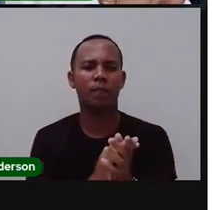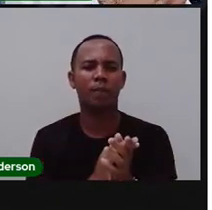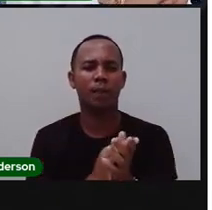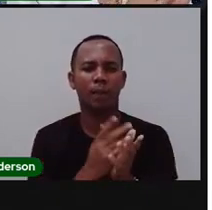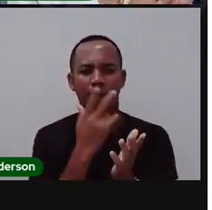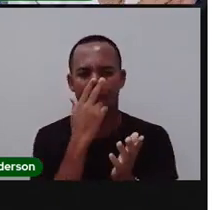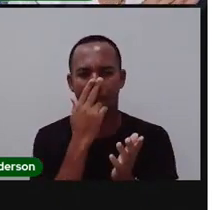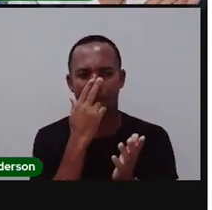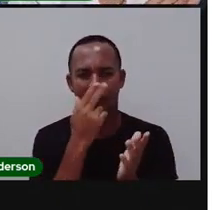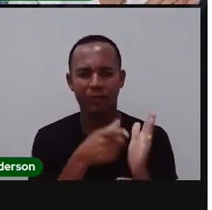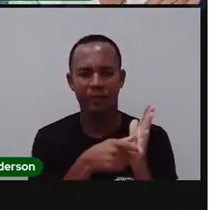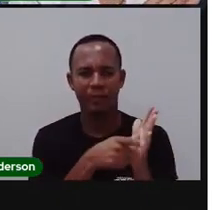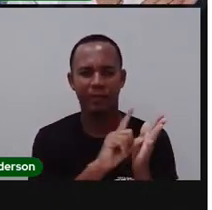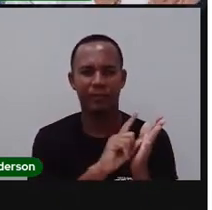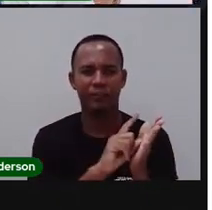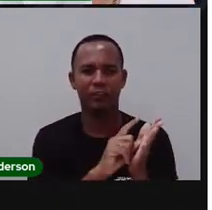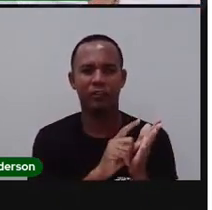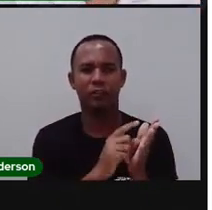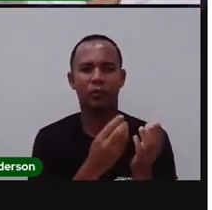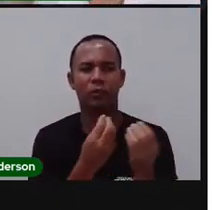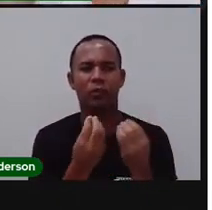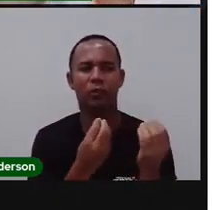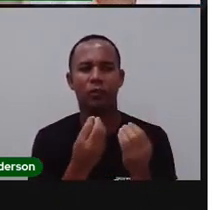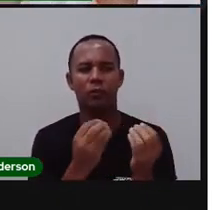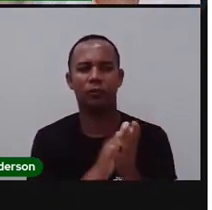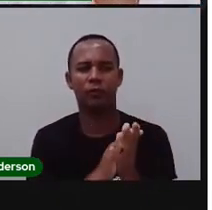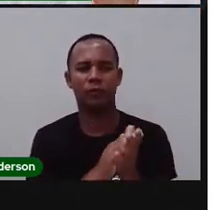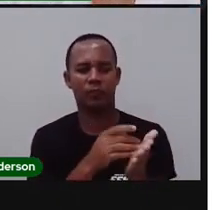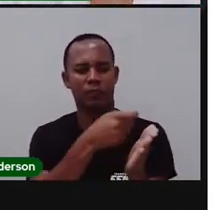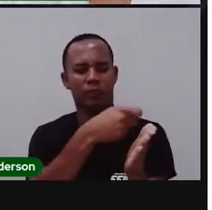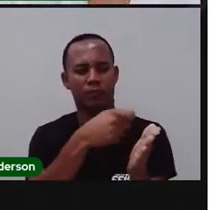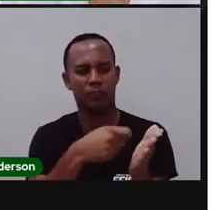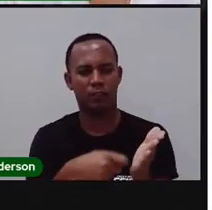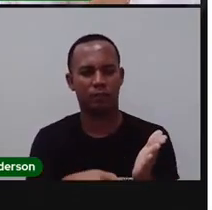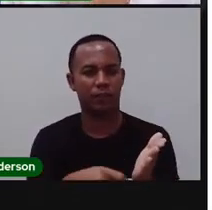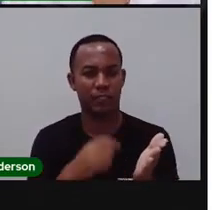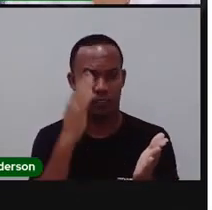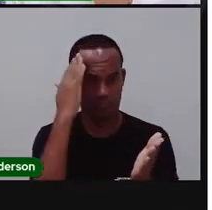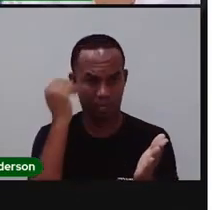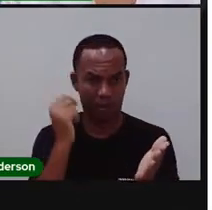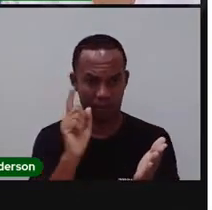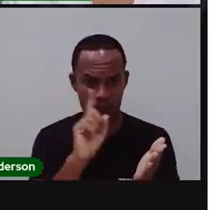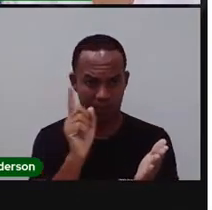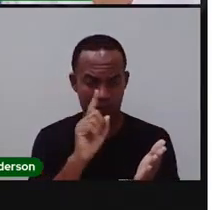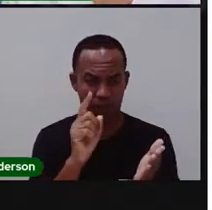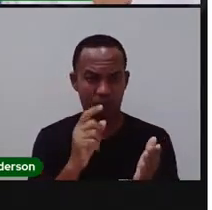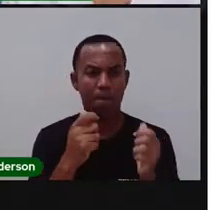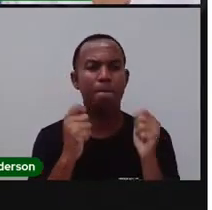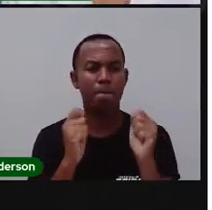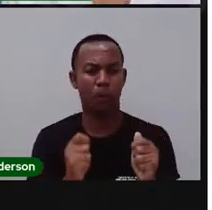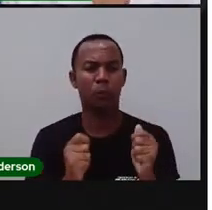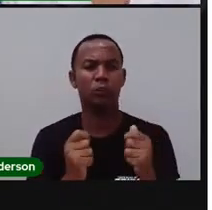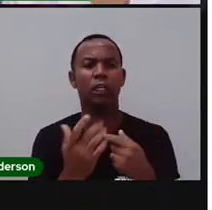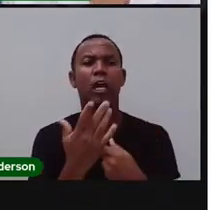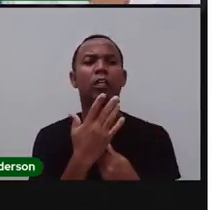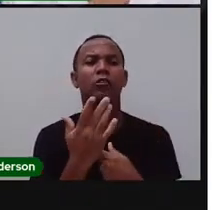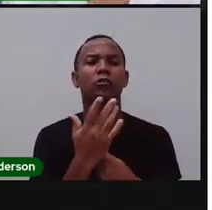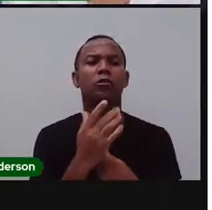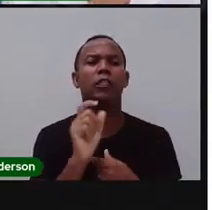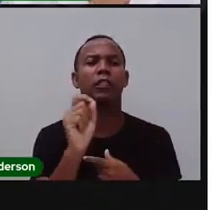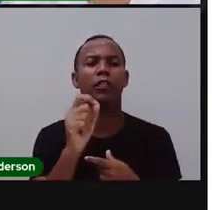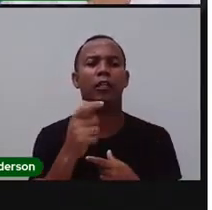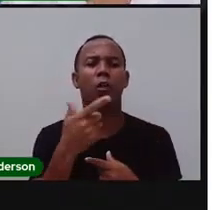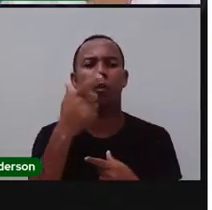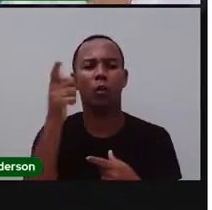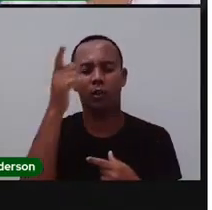aparece antes do valor, né? E aí você vai escrever aí. Não sabe? Pede ajuda de alguém, não tem problema. O importante é o